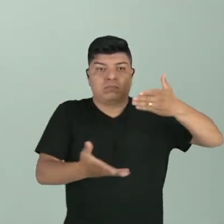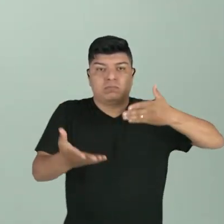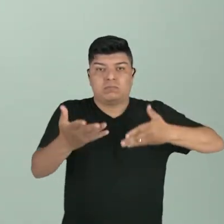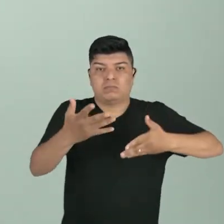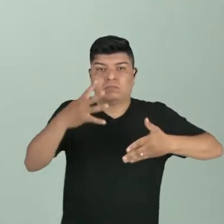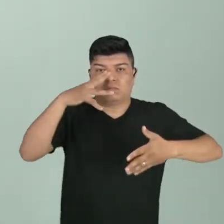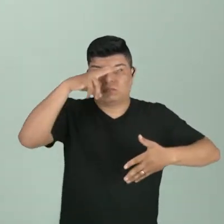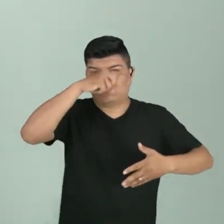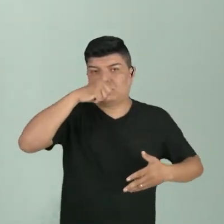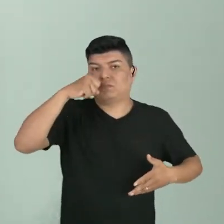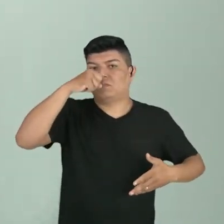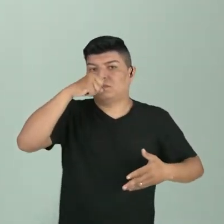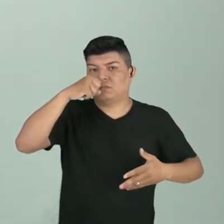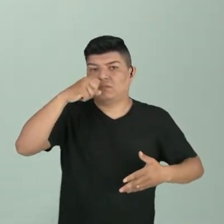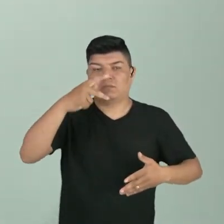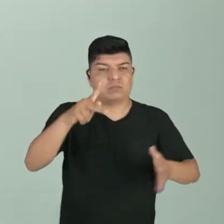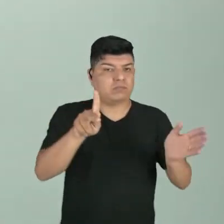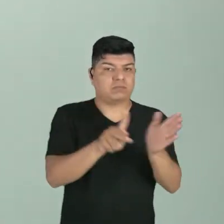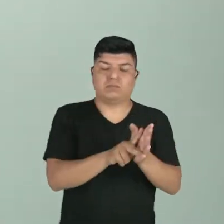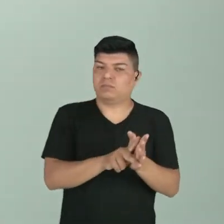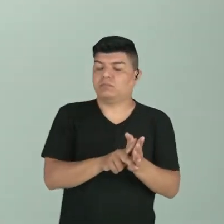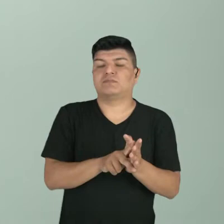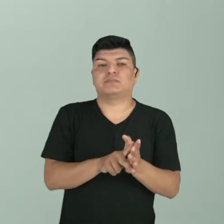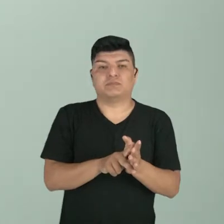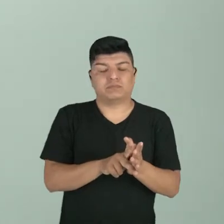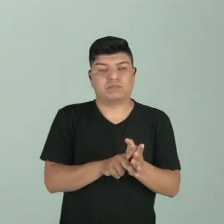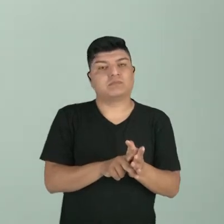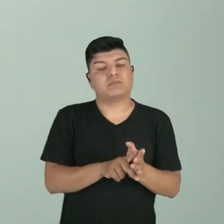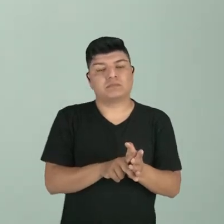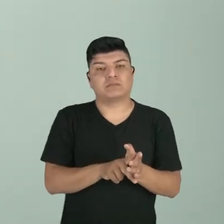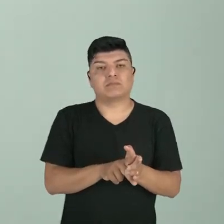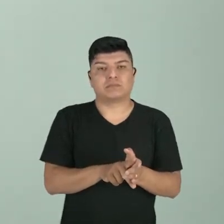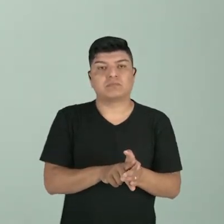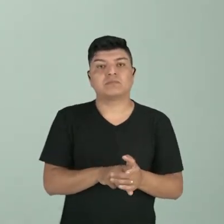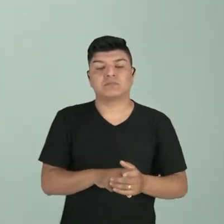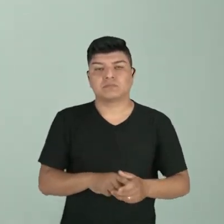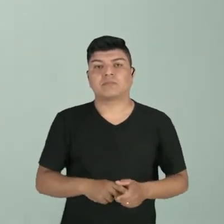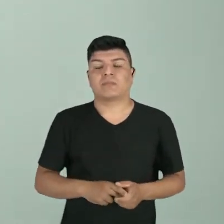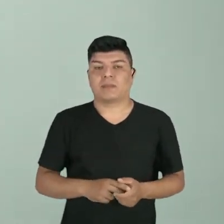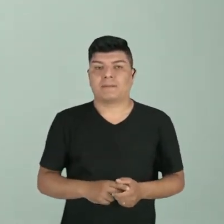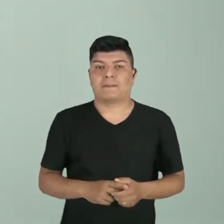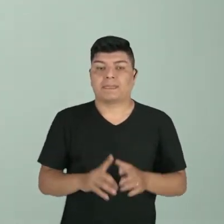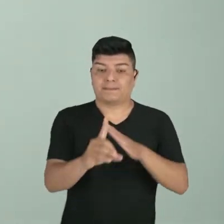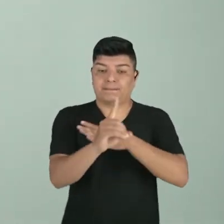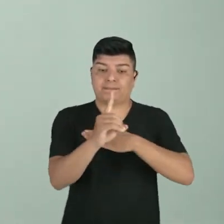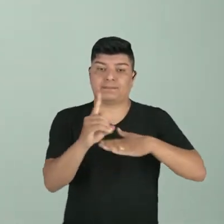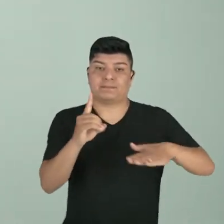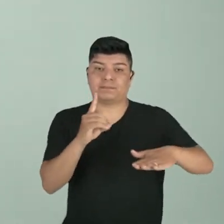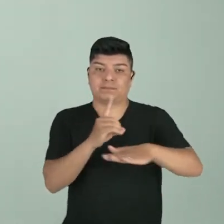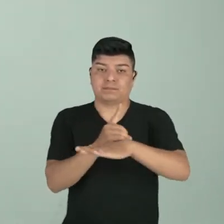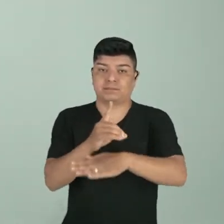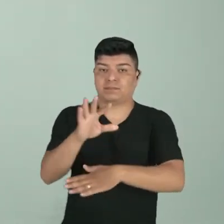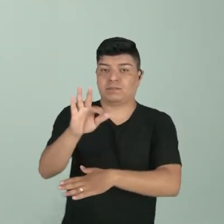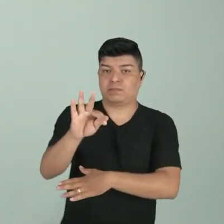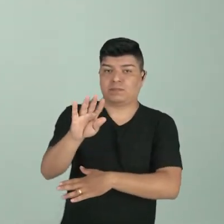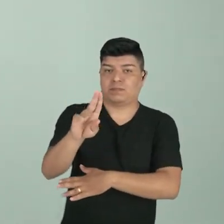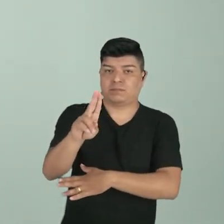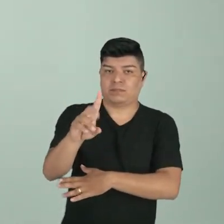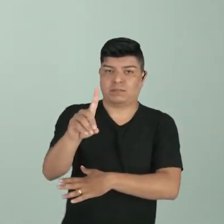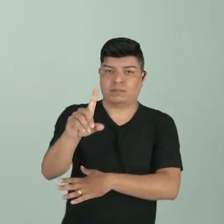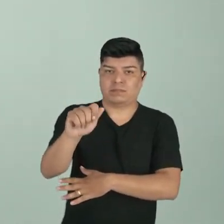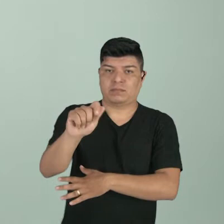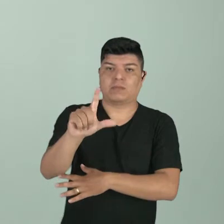domínio, exercendo ainda mais o seu poder. Então, na sociedade feudal, partindo